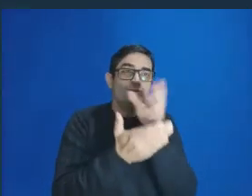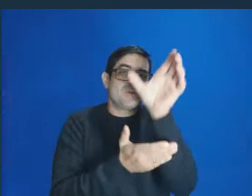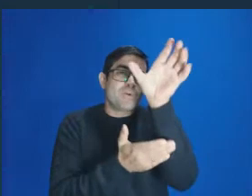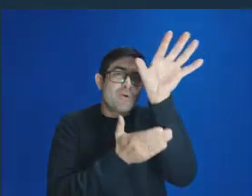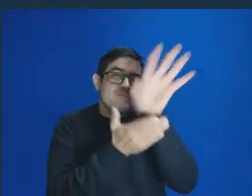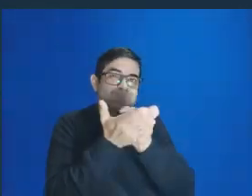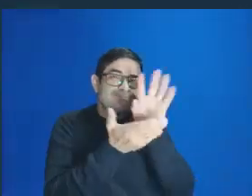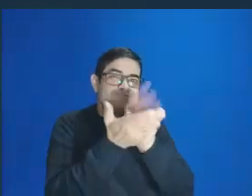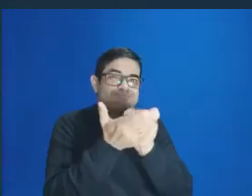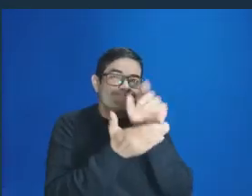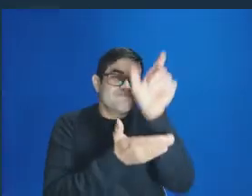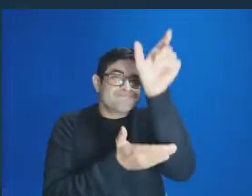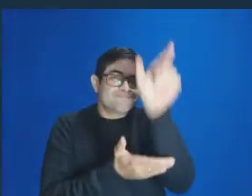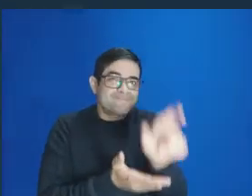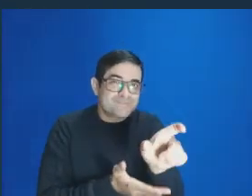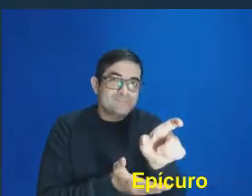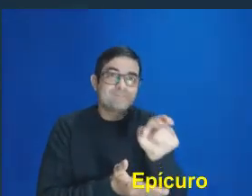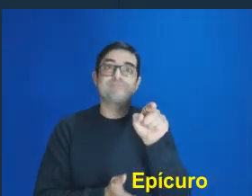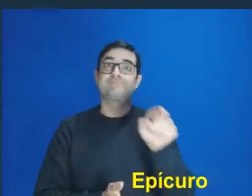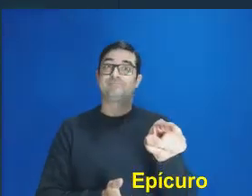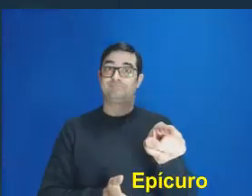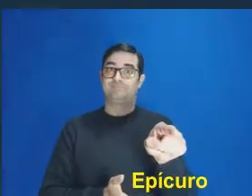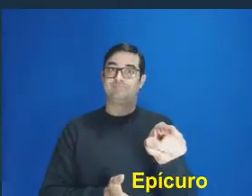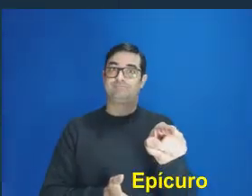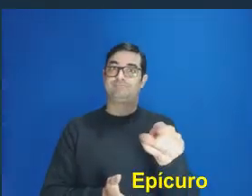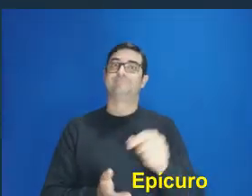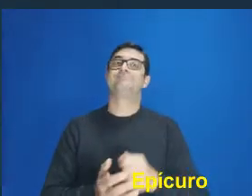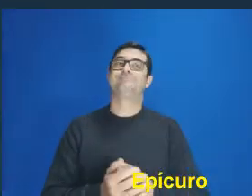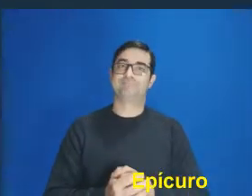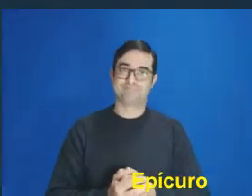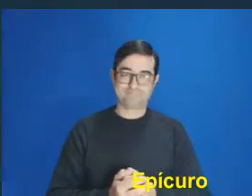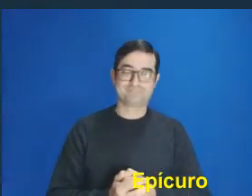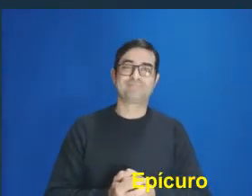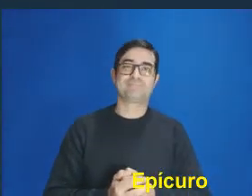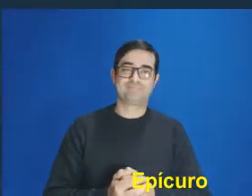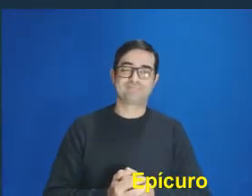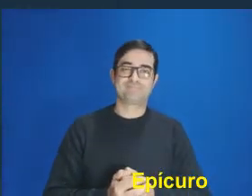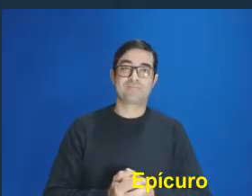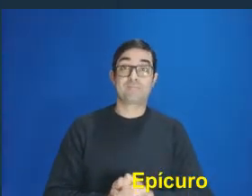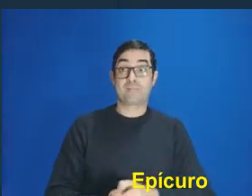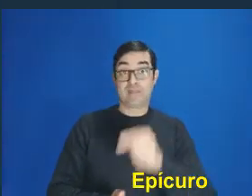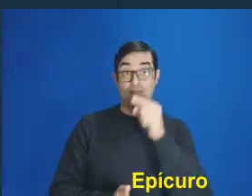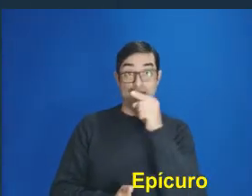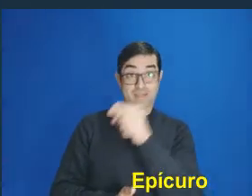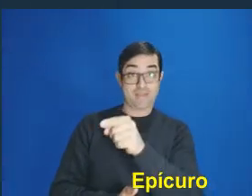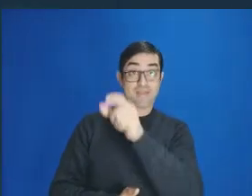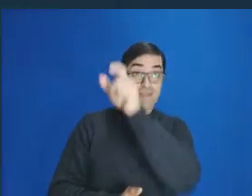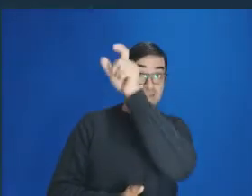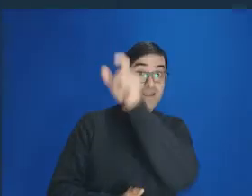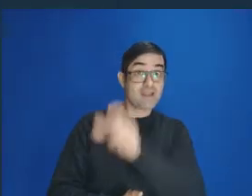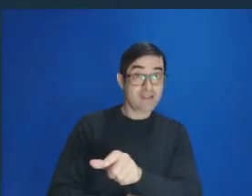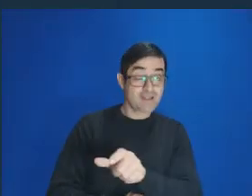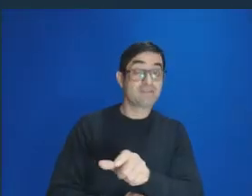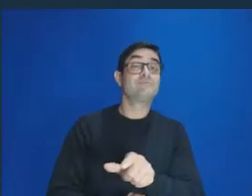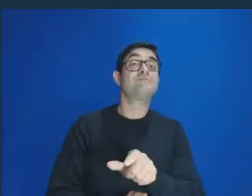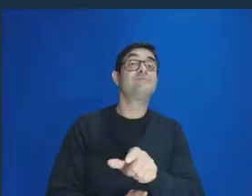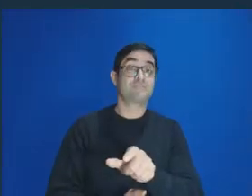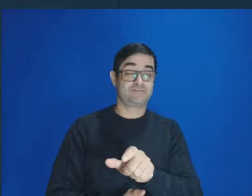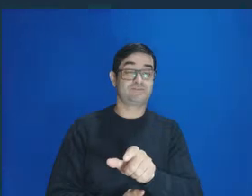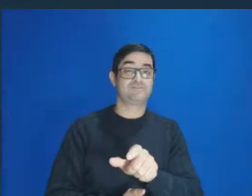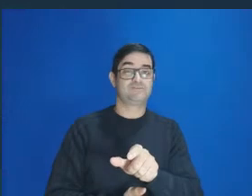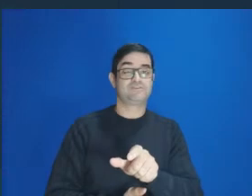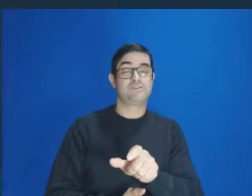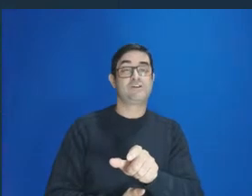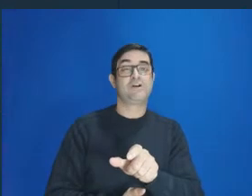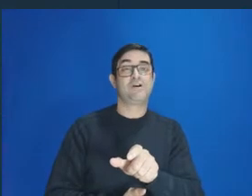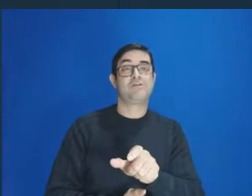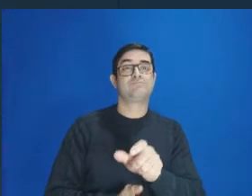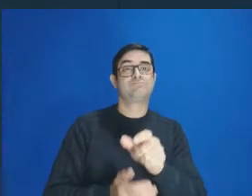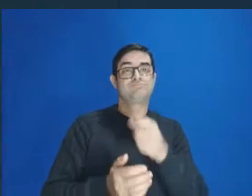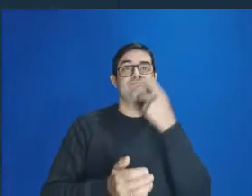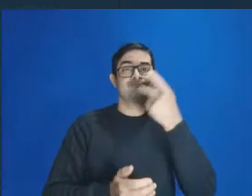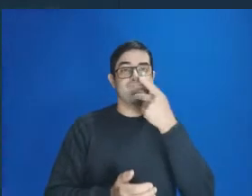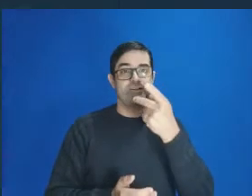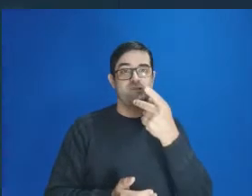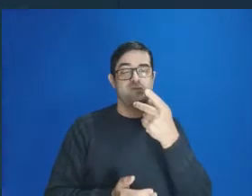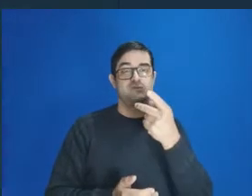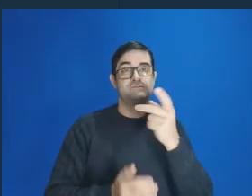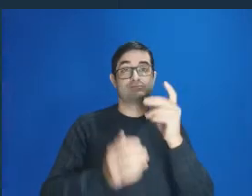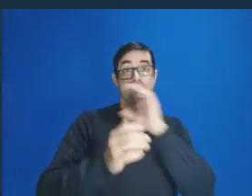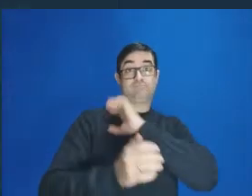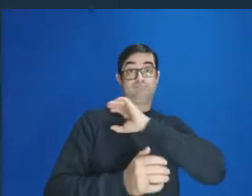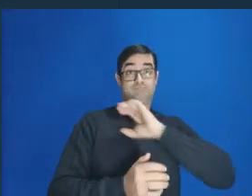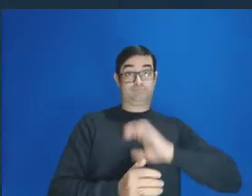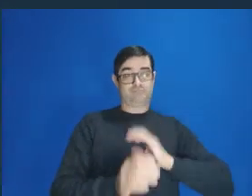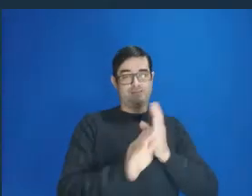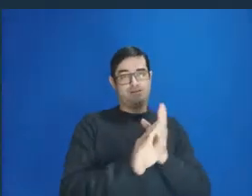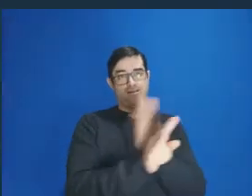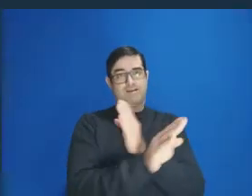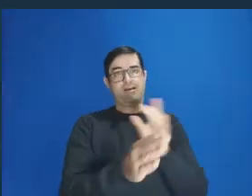latino Titus Lucrécius, baseado nas ideias que já eram defendidas por um filósofo grego chamado Epicuro.